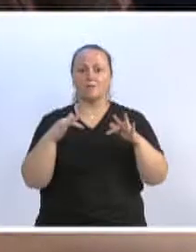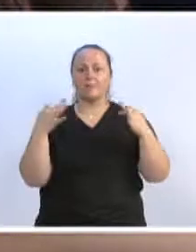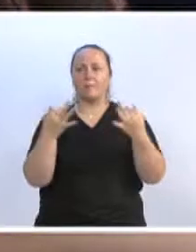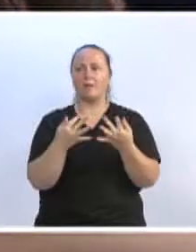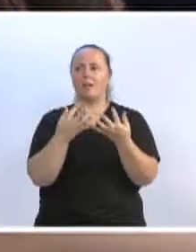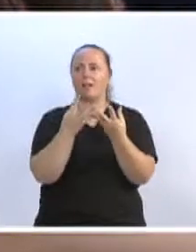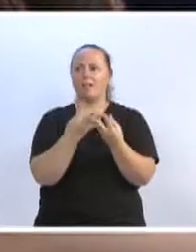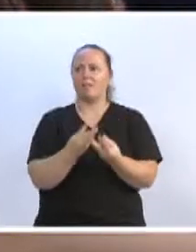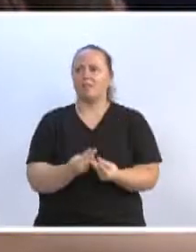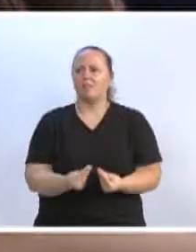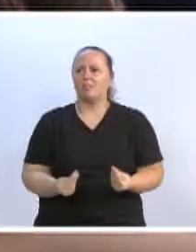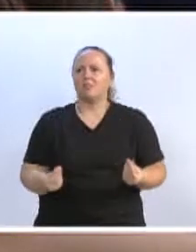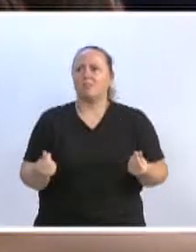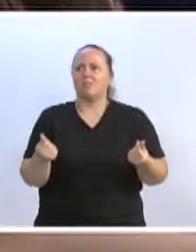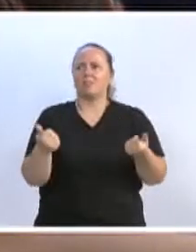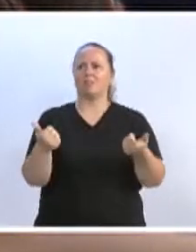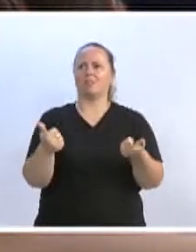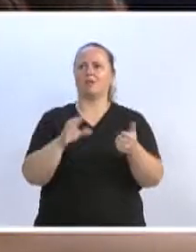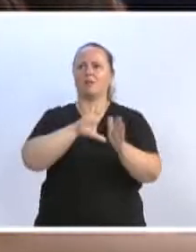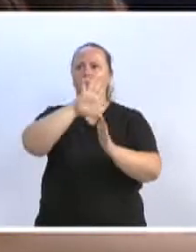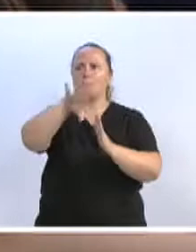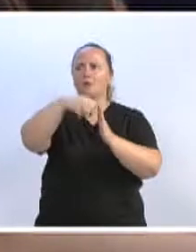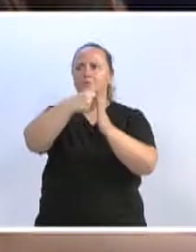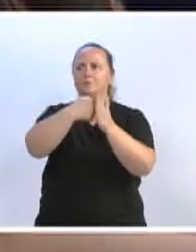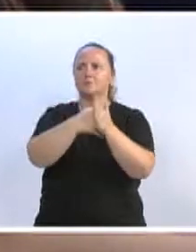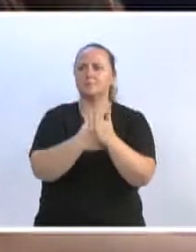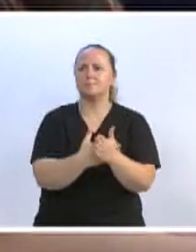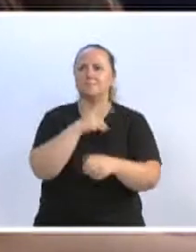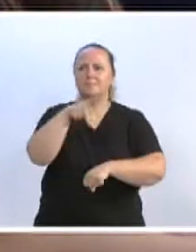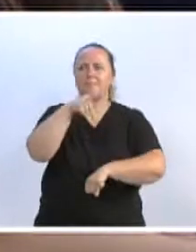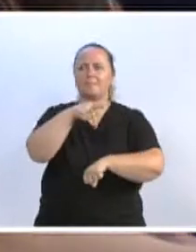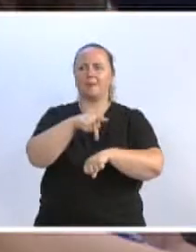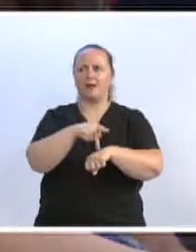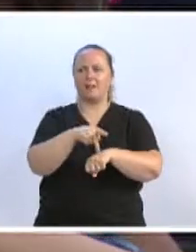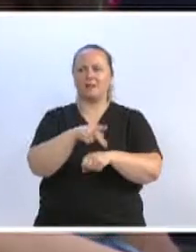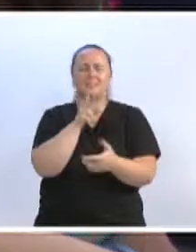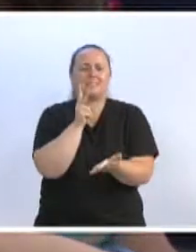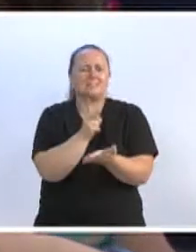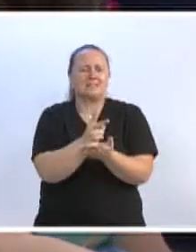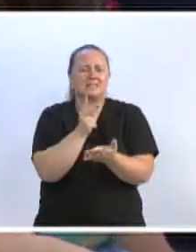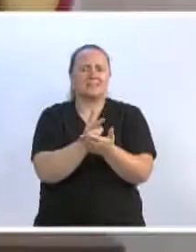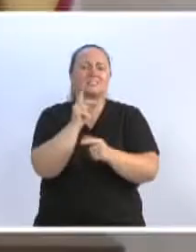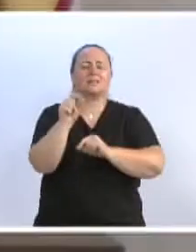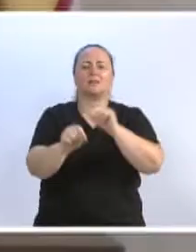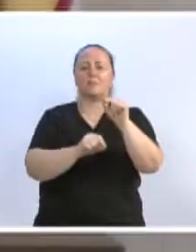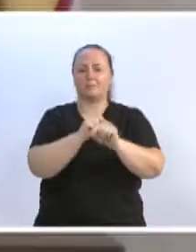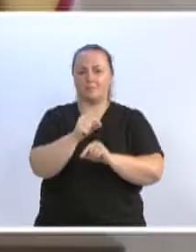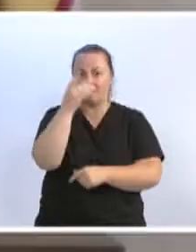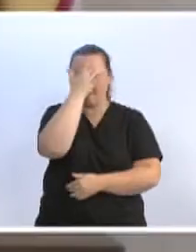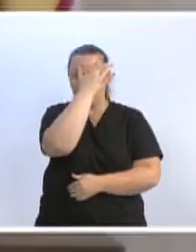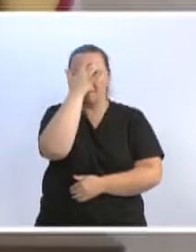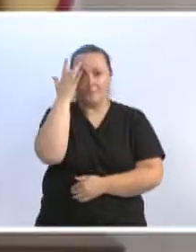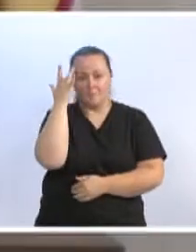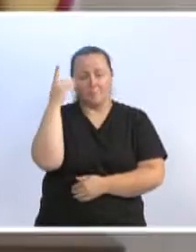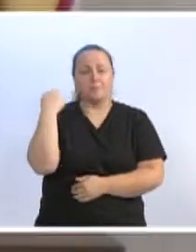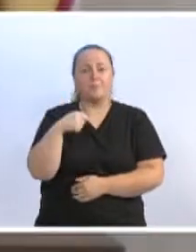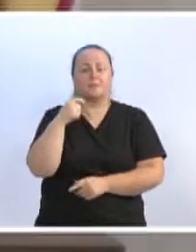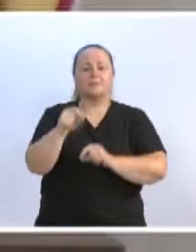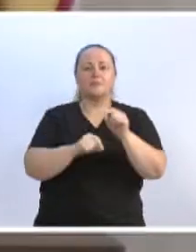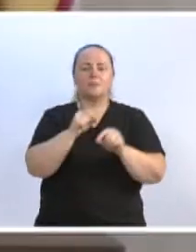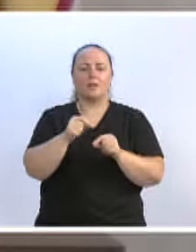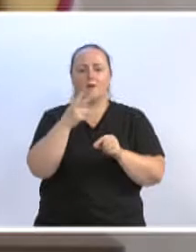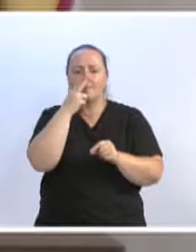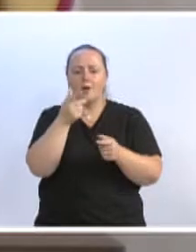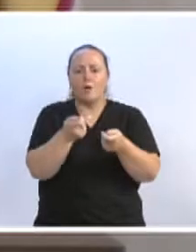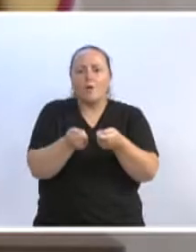gente vê, a corrupção no nosso país. Eu sempre falo que as pessoas, elas precisam ter alguns freios,